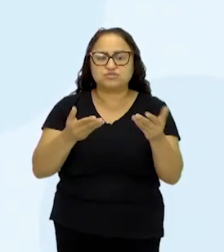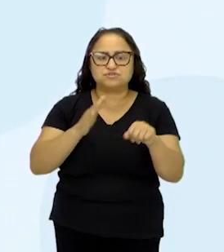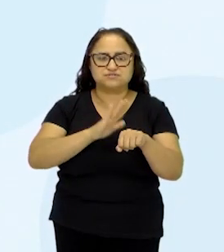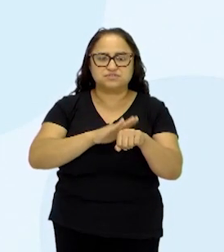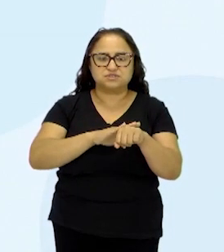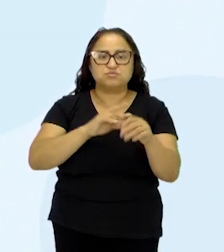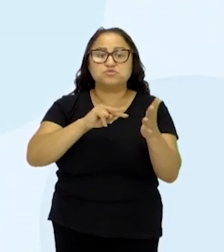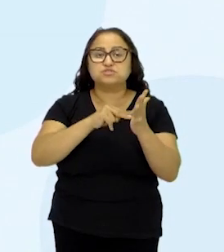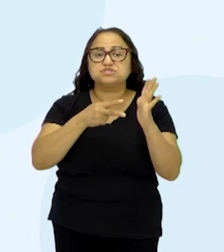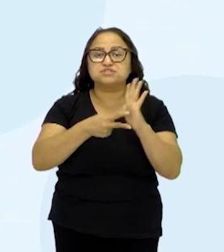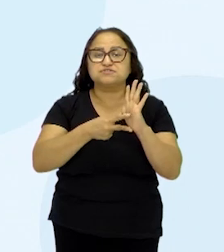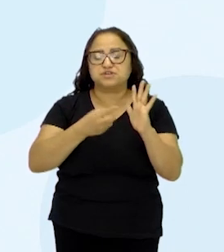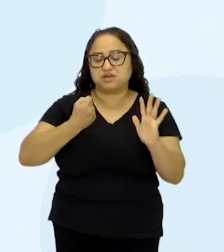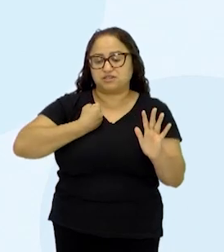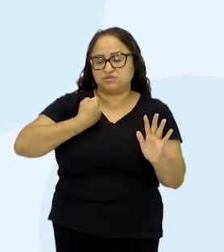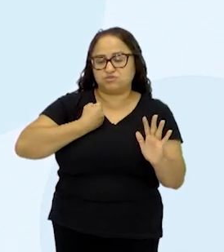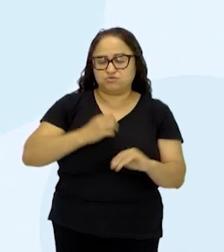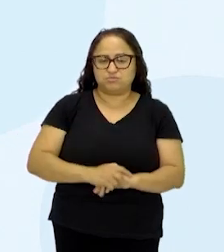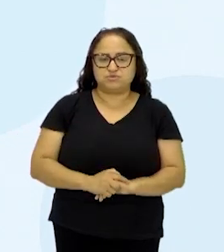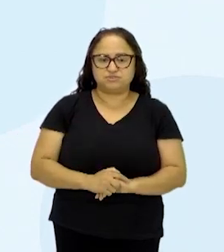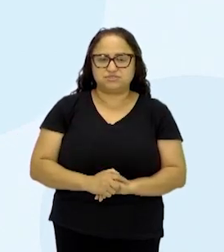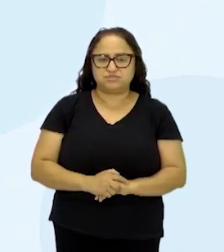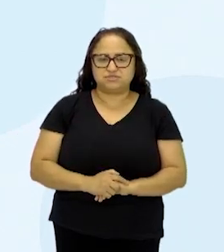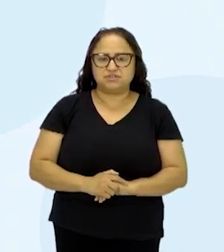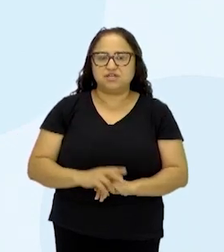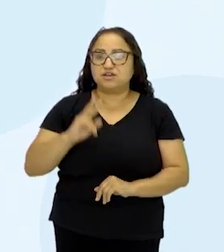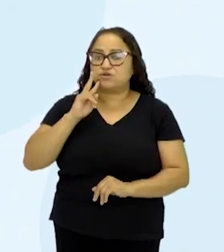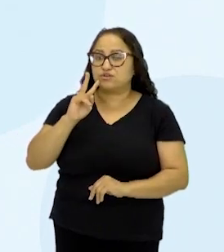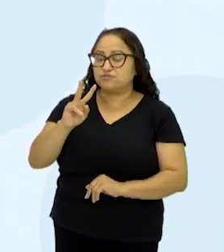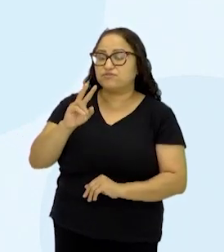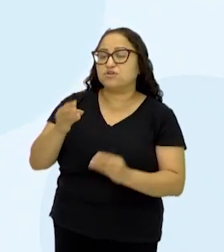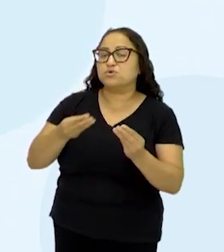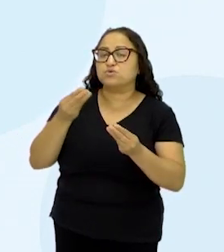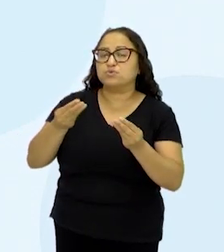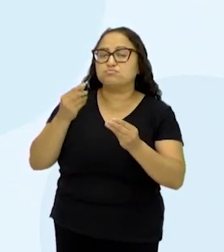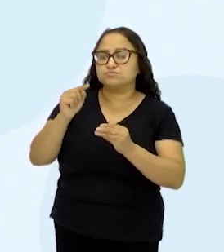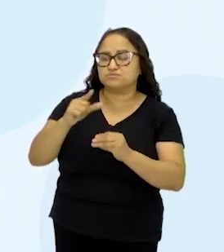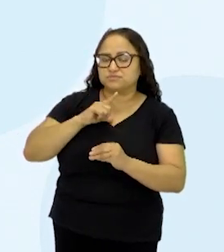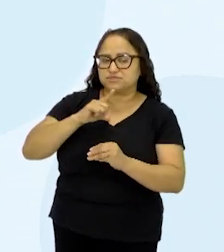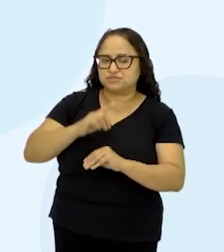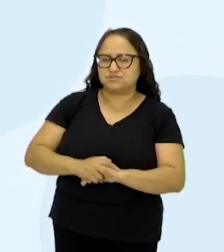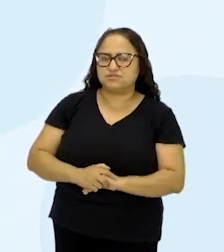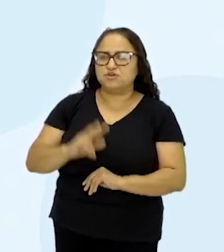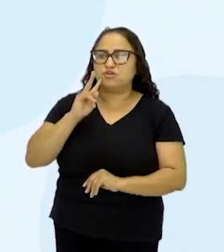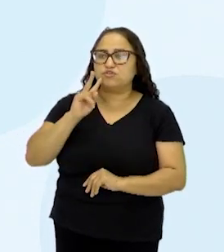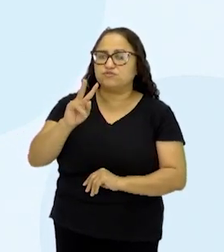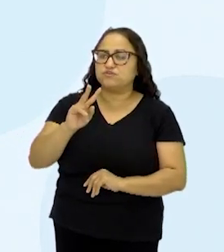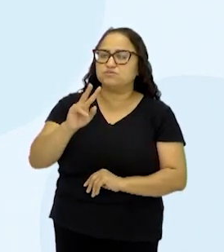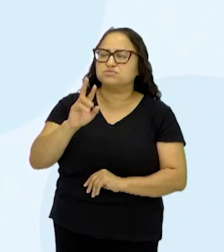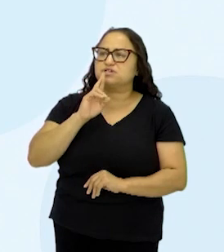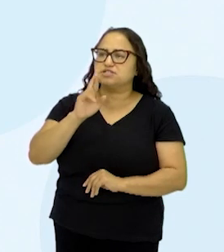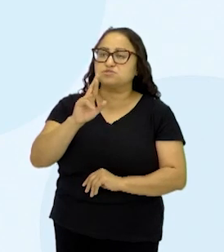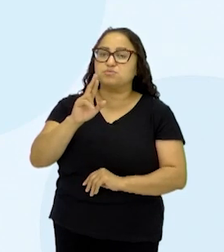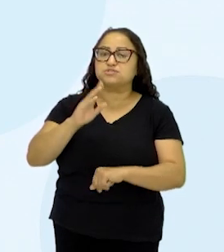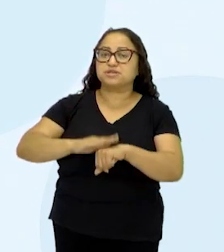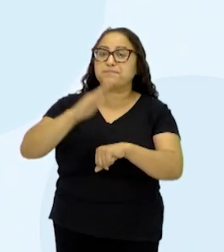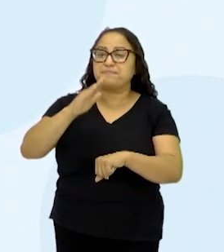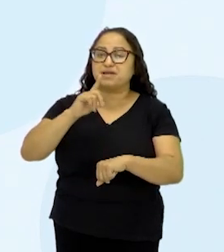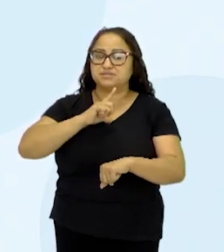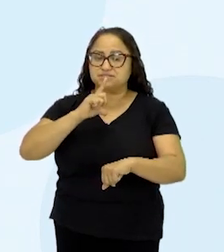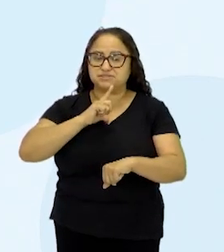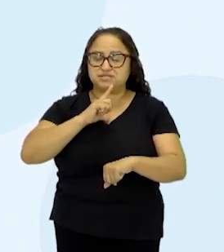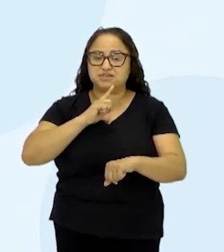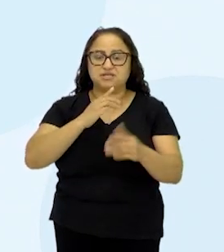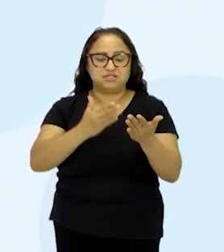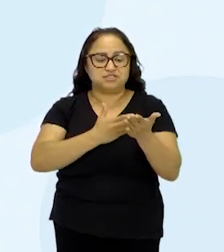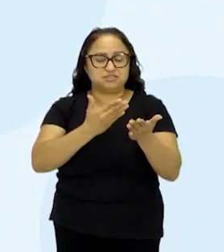o significado dos números. Então, pessoal, vamos ler aqui juntinho comigo. Verificamos que a resposta que mais apareceu foi a de